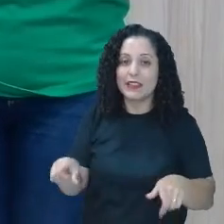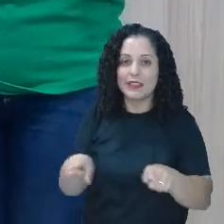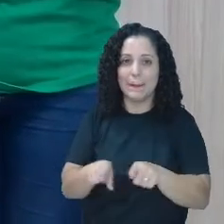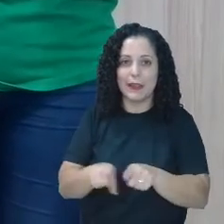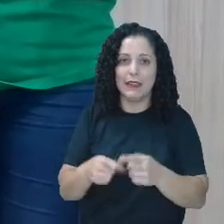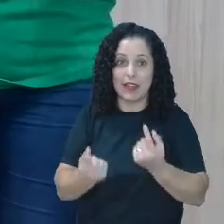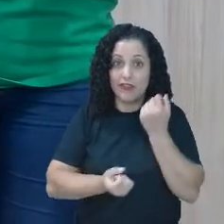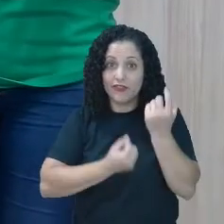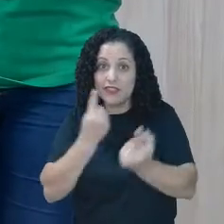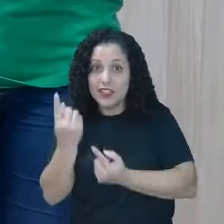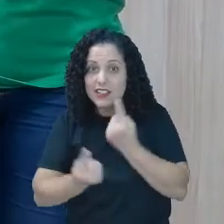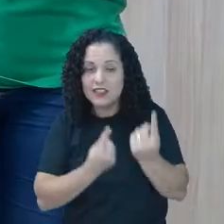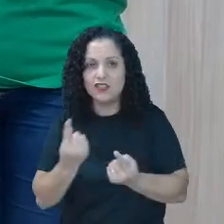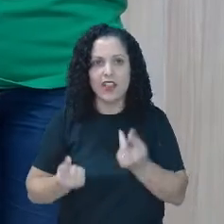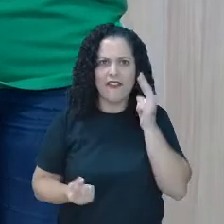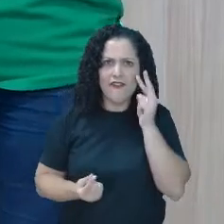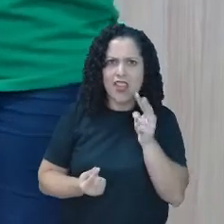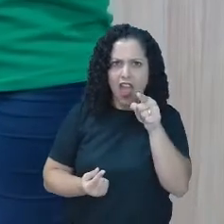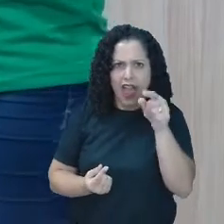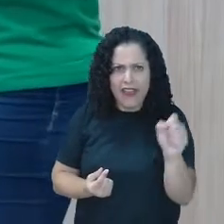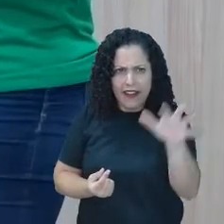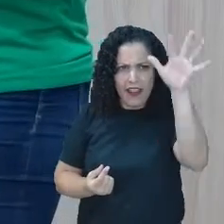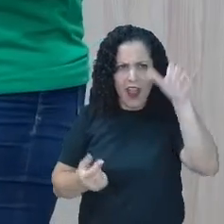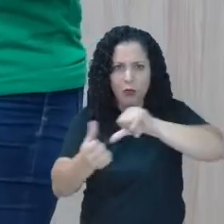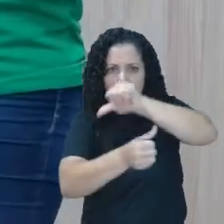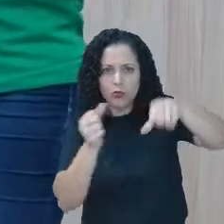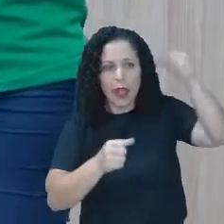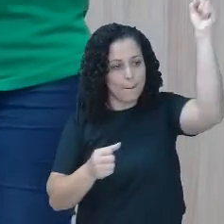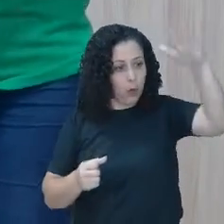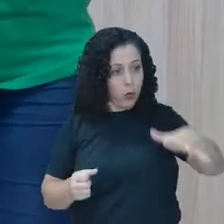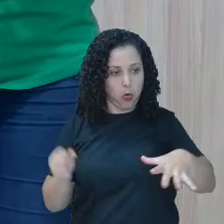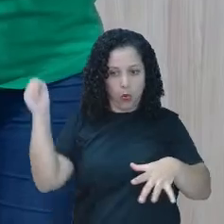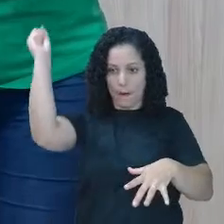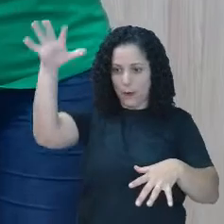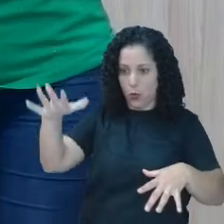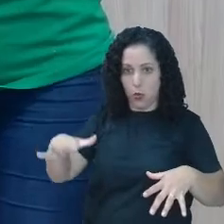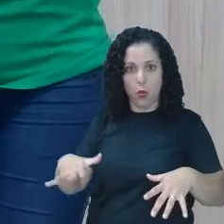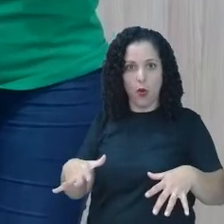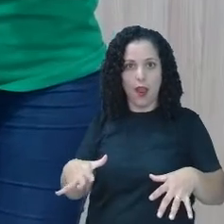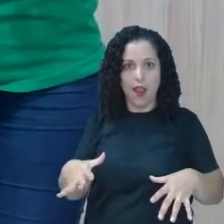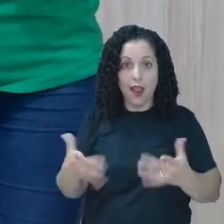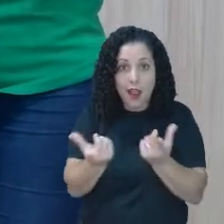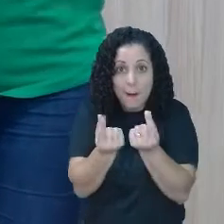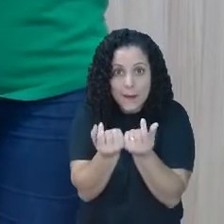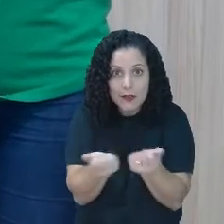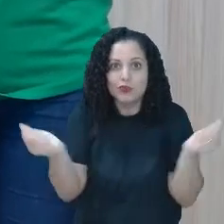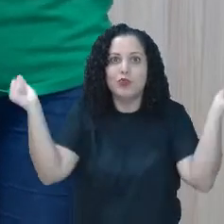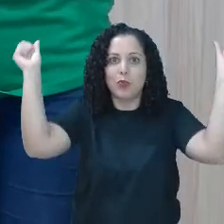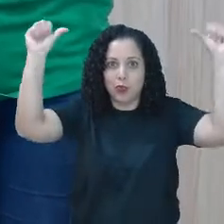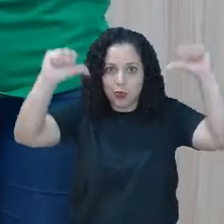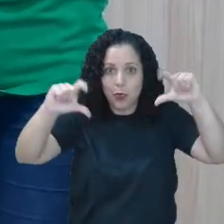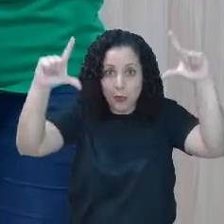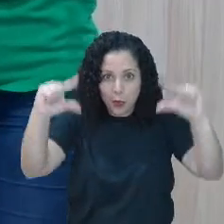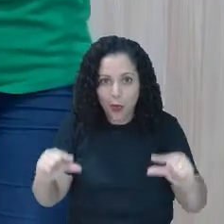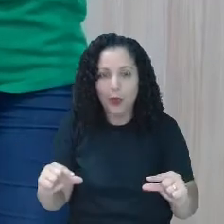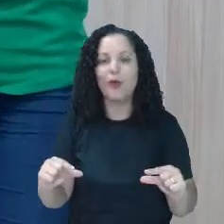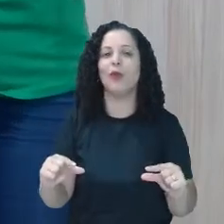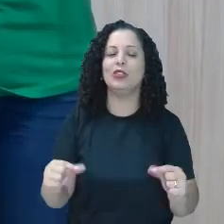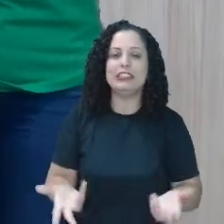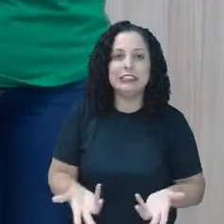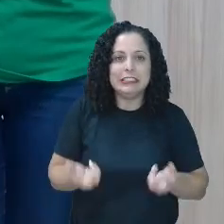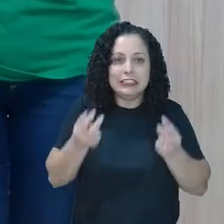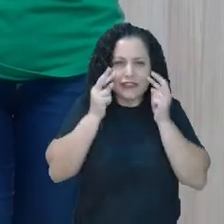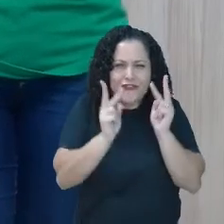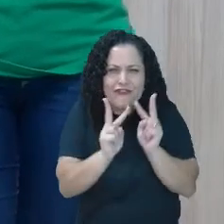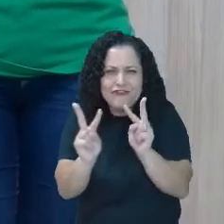bem interessante. Então, eles colocam aqueles preços, né, aquela tentação, a pessoa sente aquela vontade de